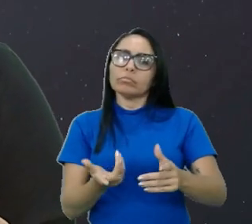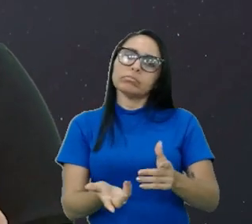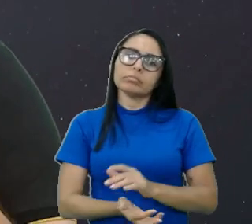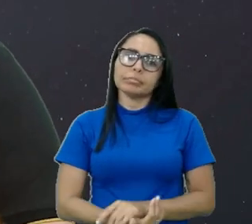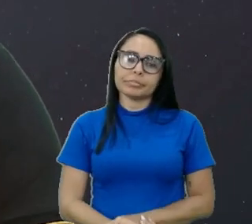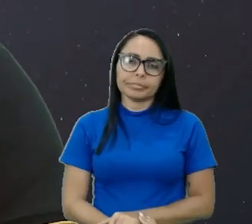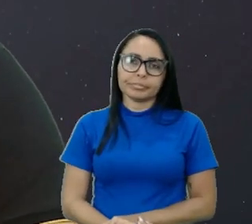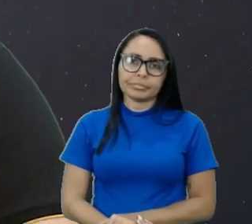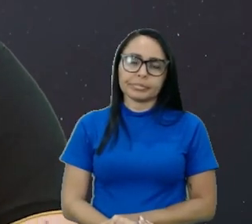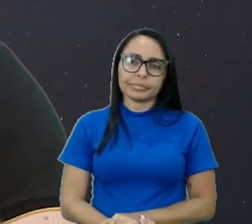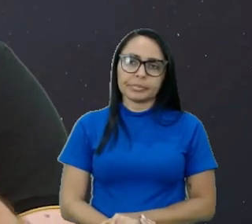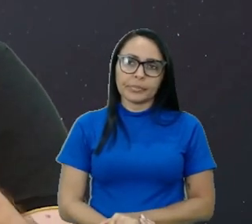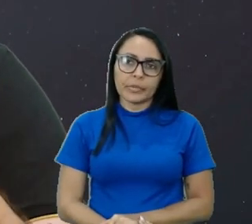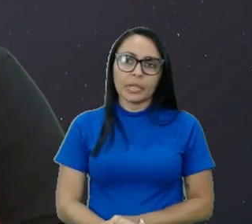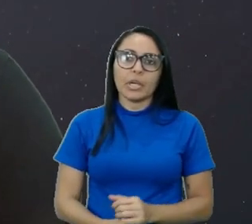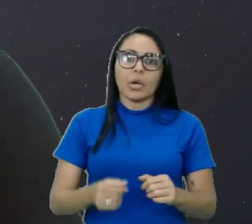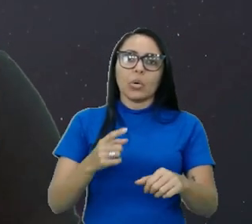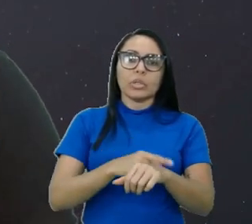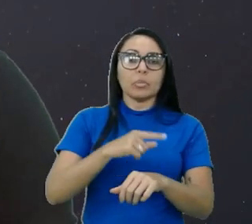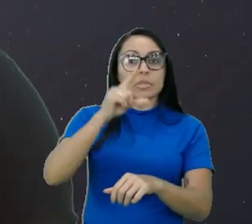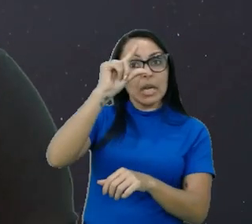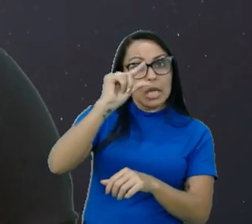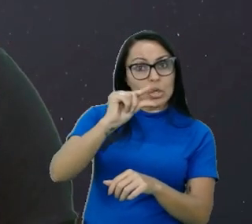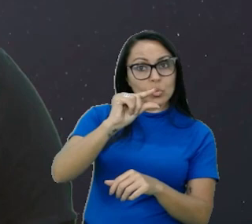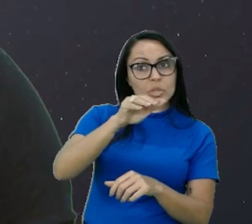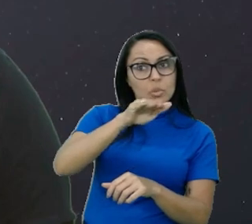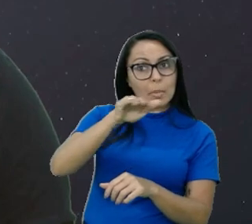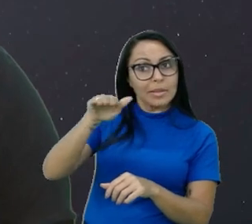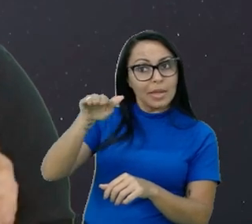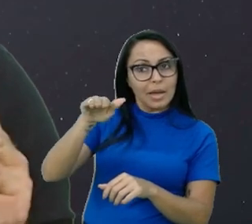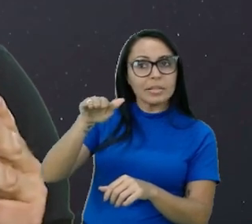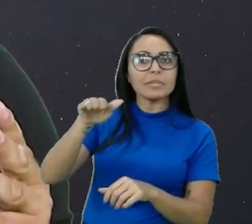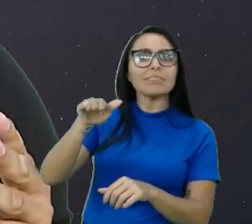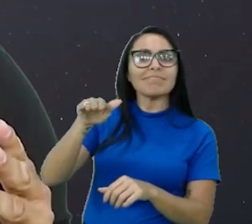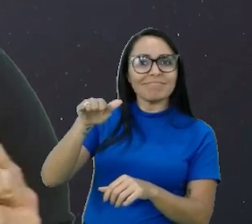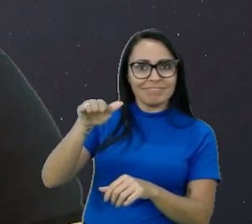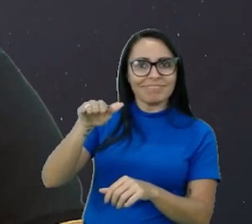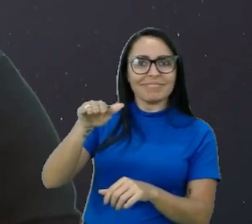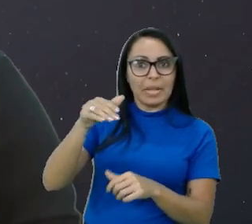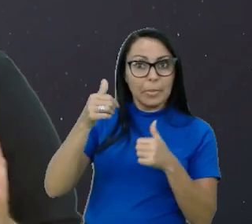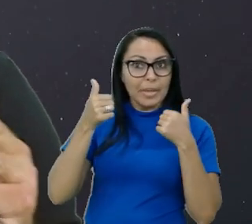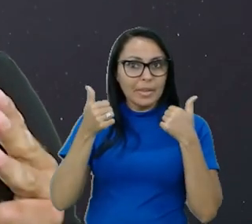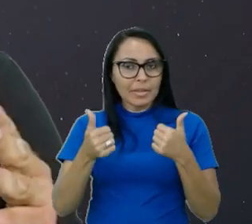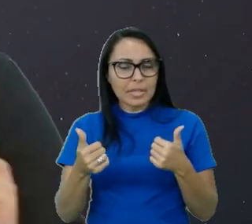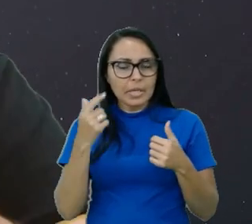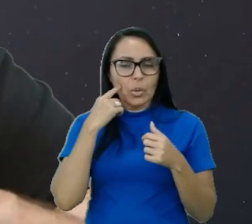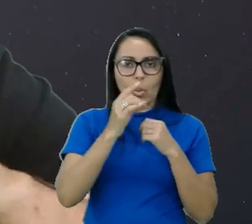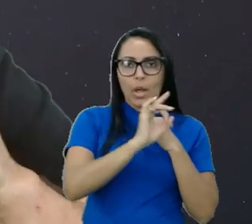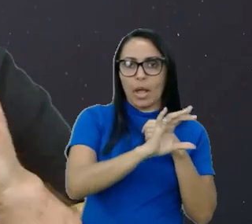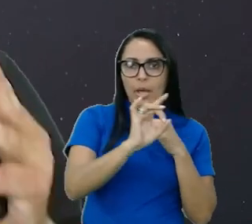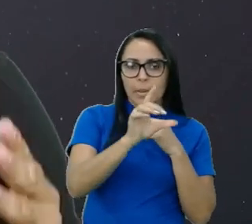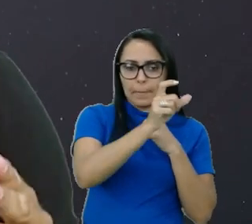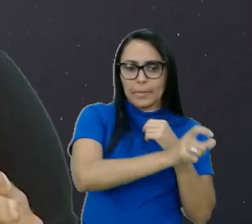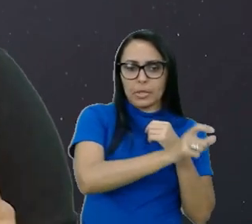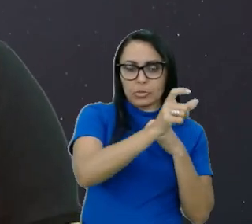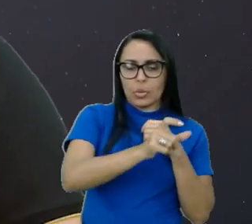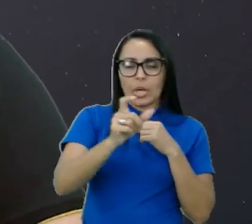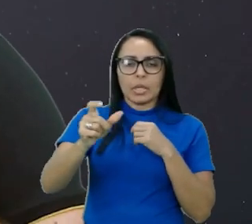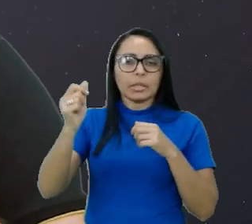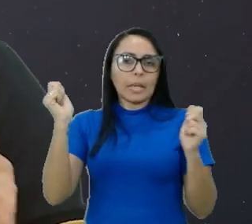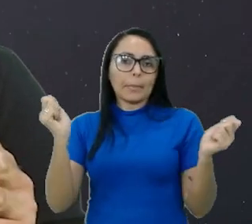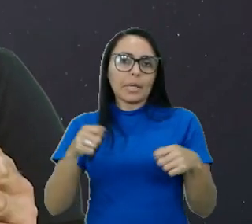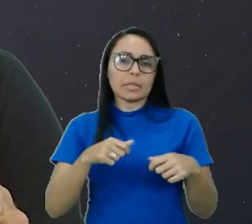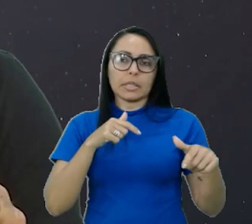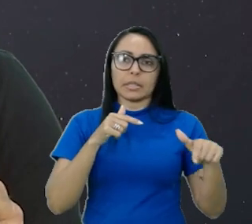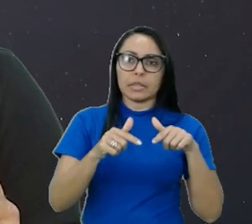Muito bem, o tempo será reduzido pela metade, beleza? Considerando que cada trabalhador vai ter a mesma capacidade de trabalho, vai